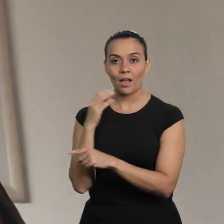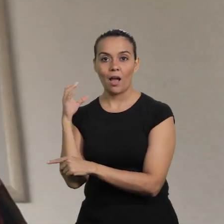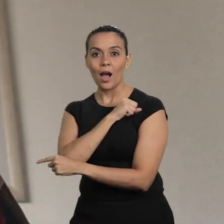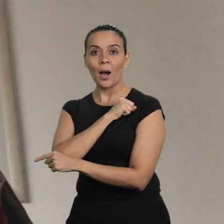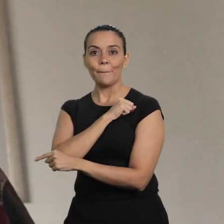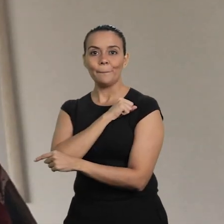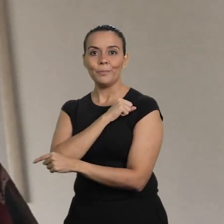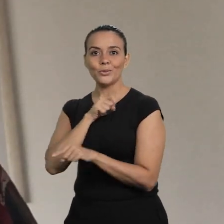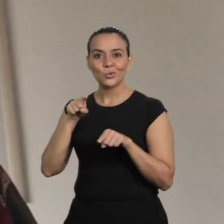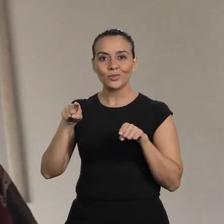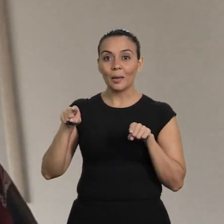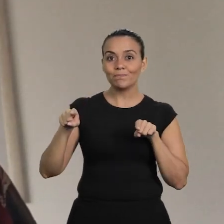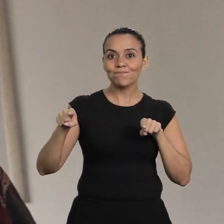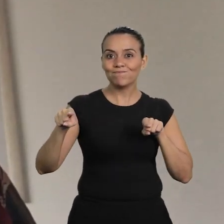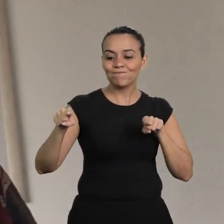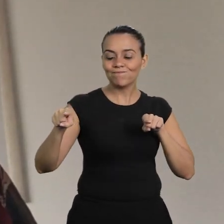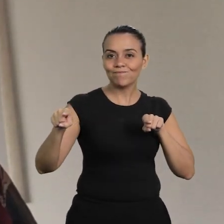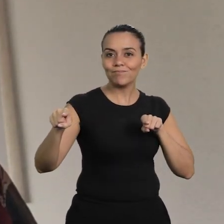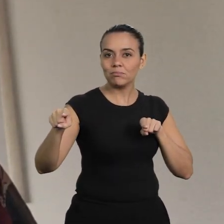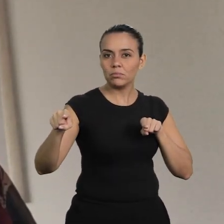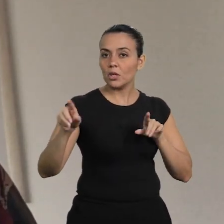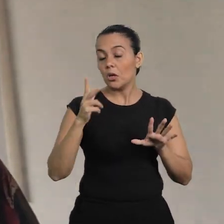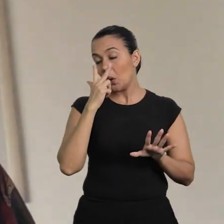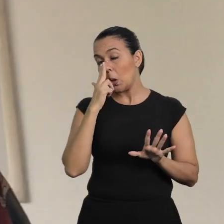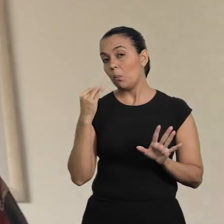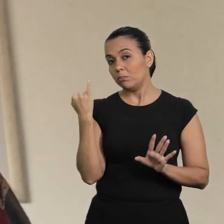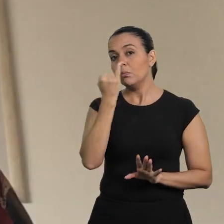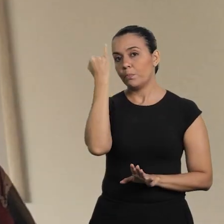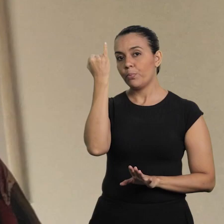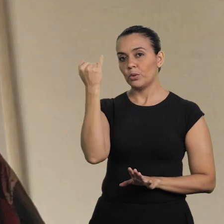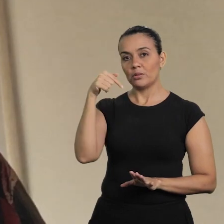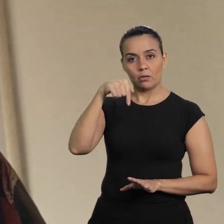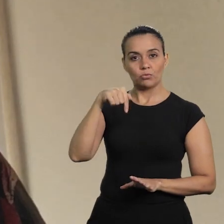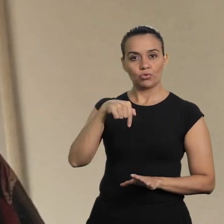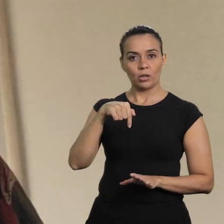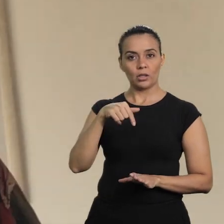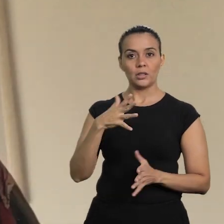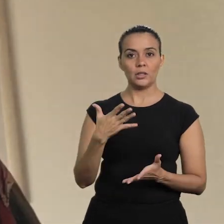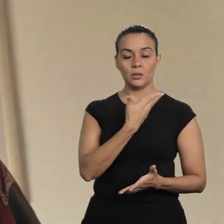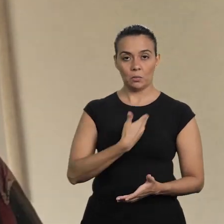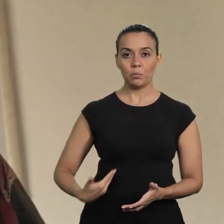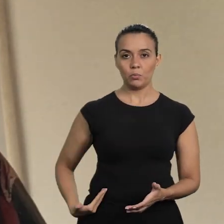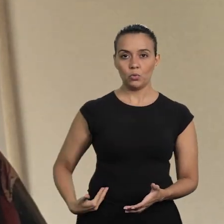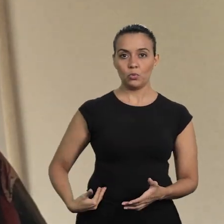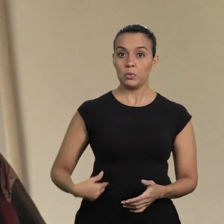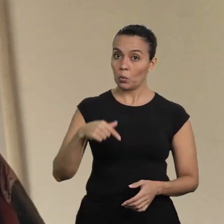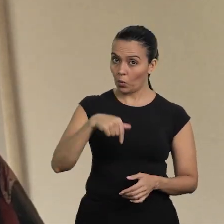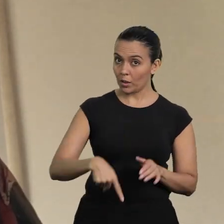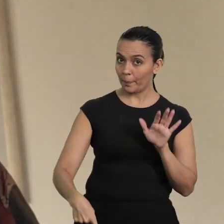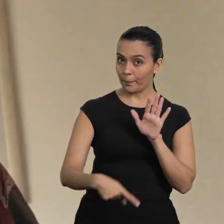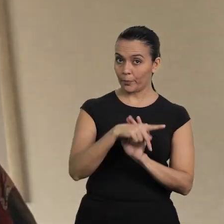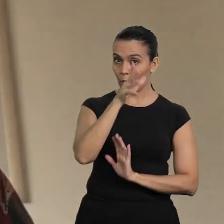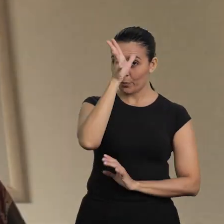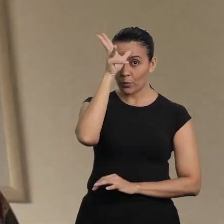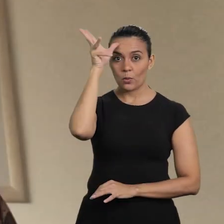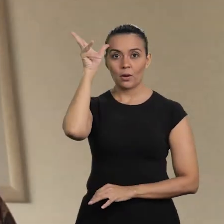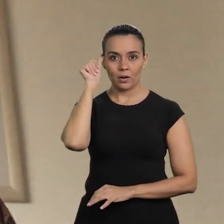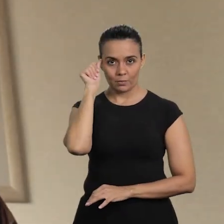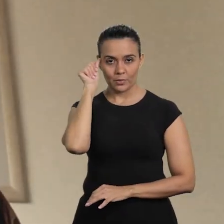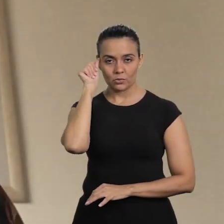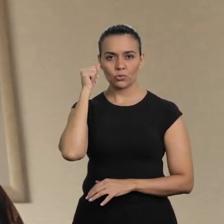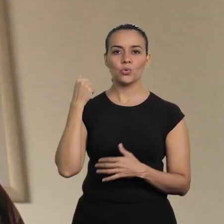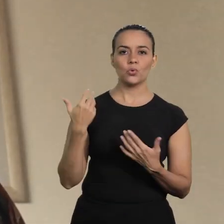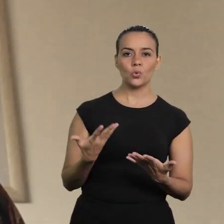seria interessante para o setor público, e eu acho que é um pouco o que a gente tem tentado fazer no governo do estado do Amazonas,